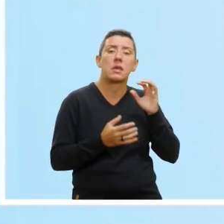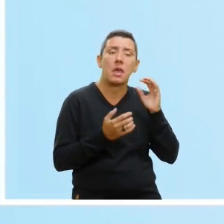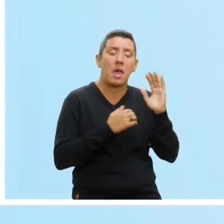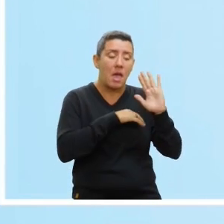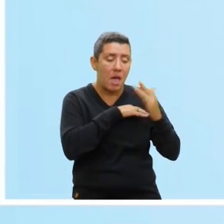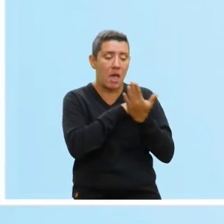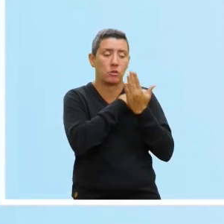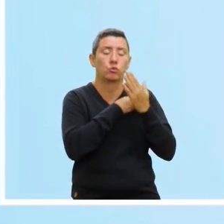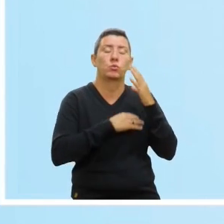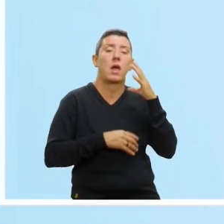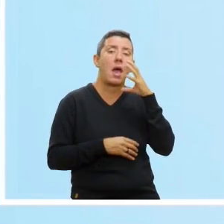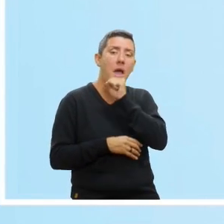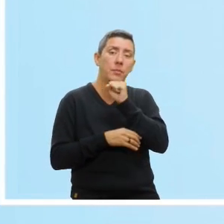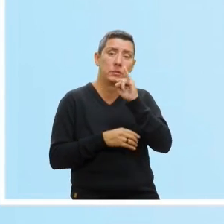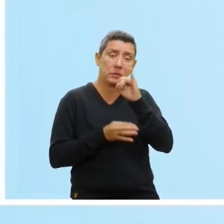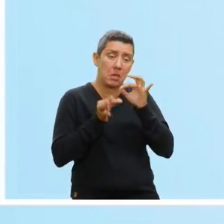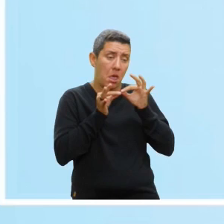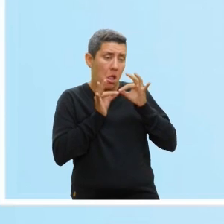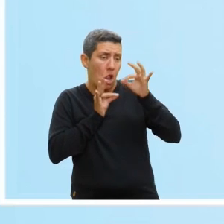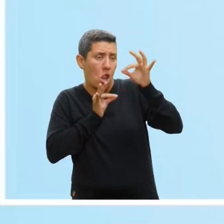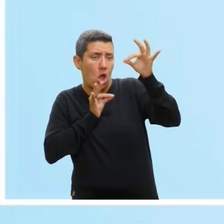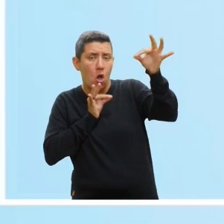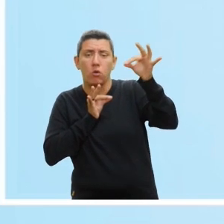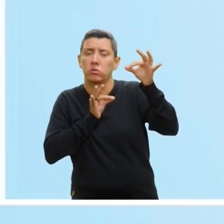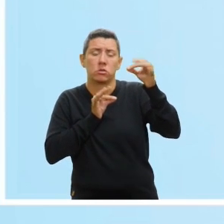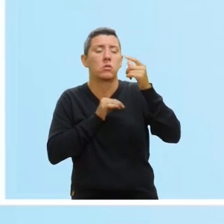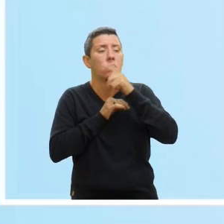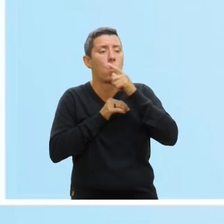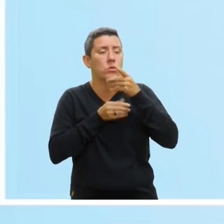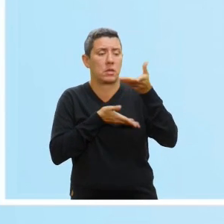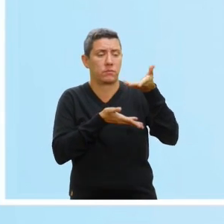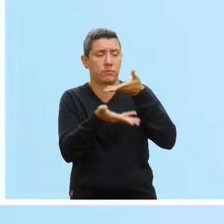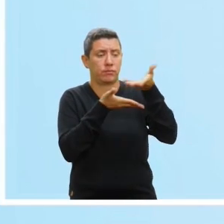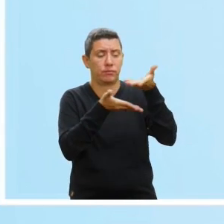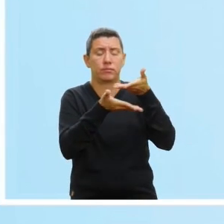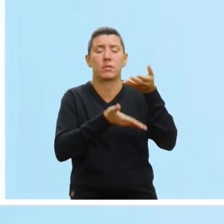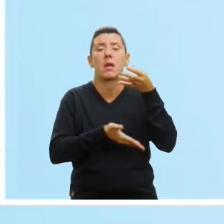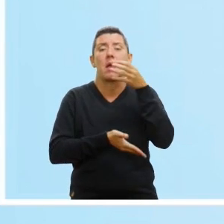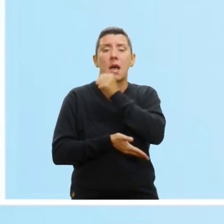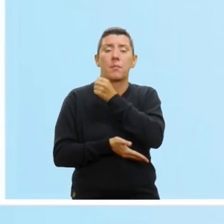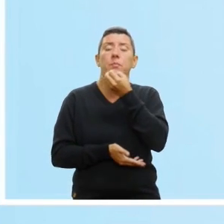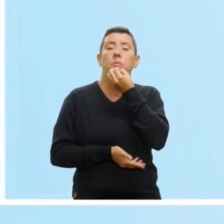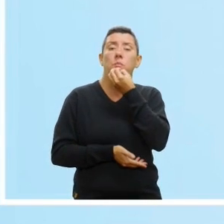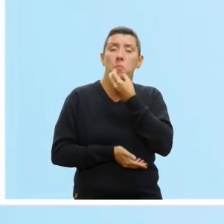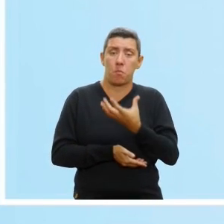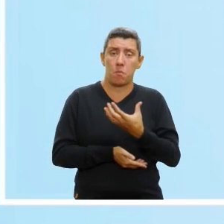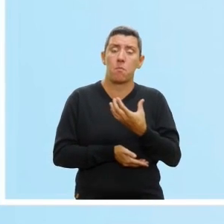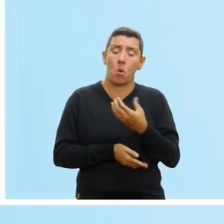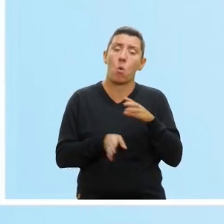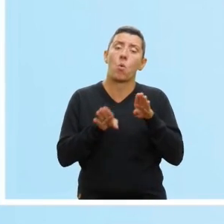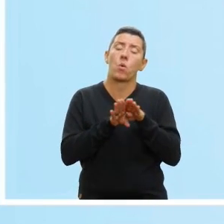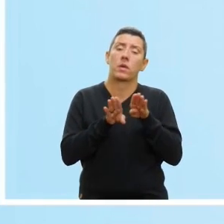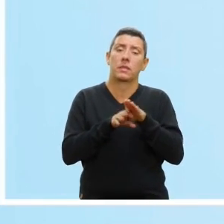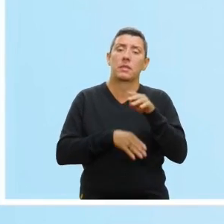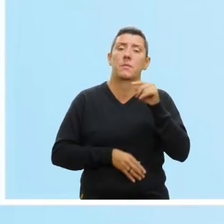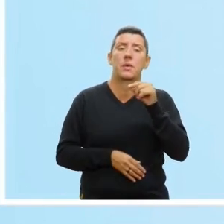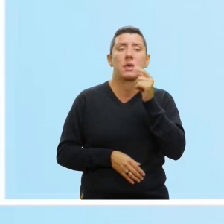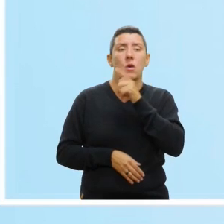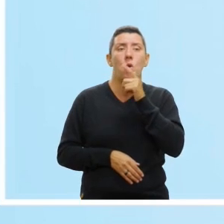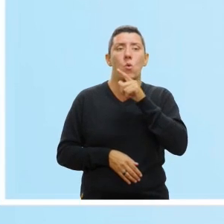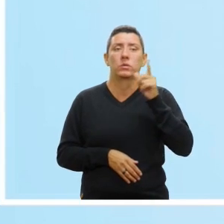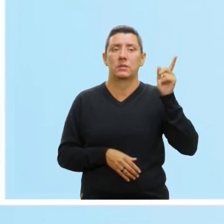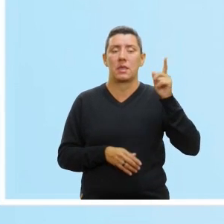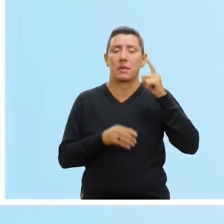ter distâncias longuíssimas de transmissão de dados. E também o que vem crescendo muito aqui do lado direito, que